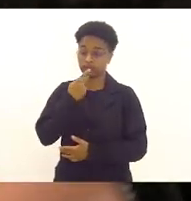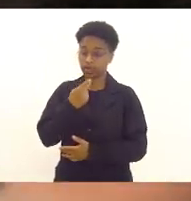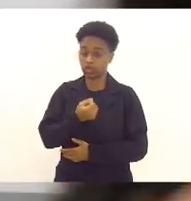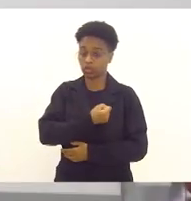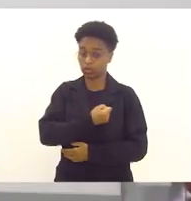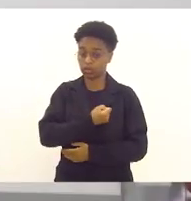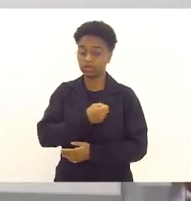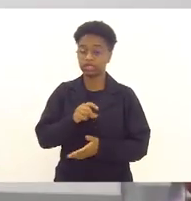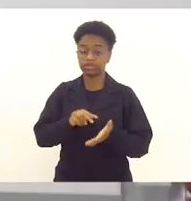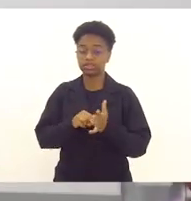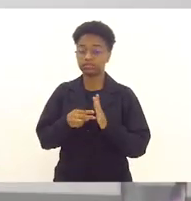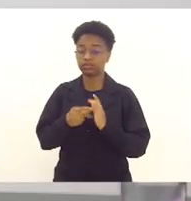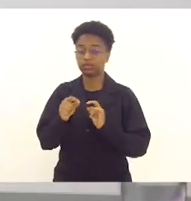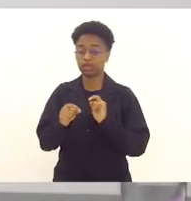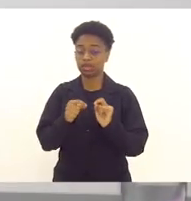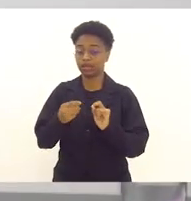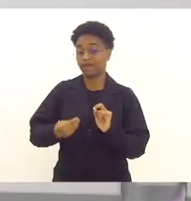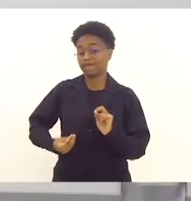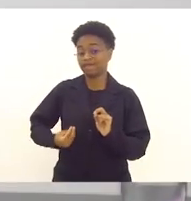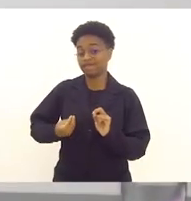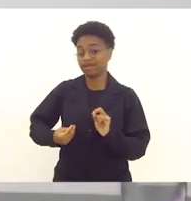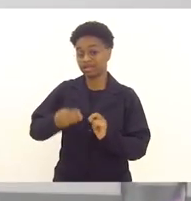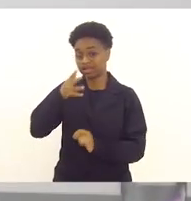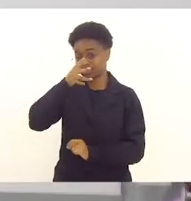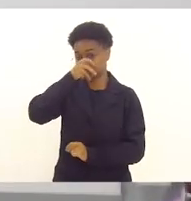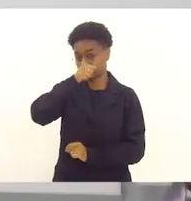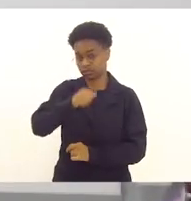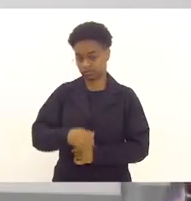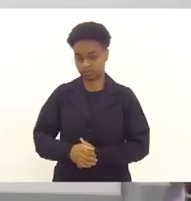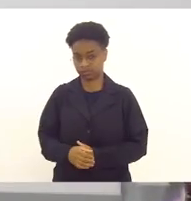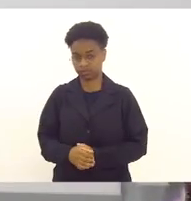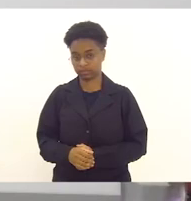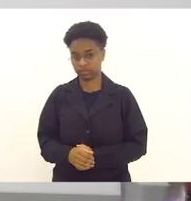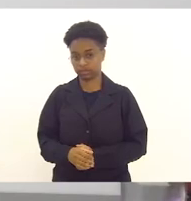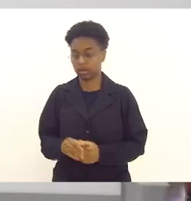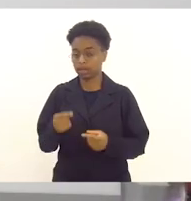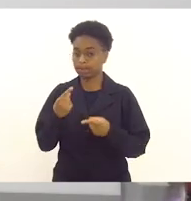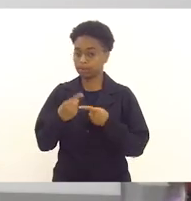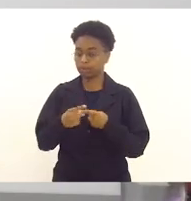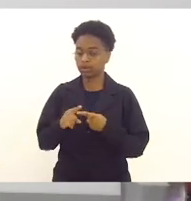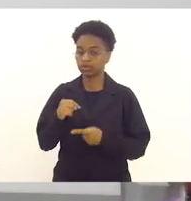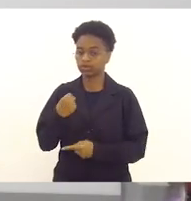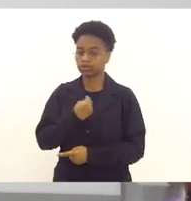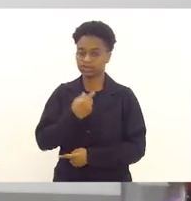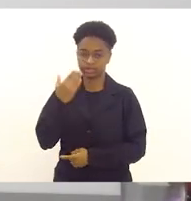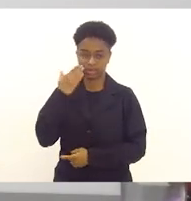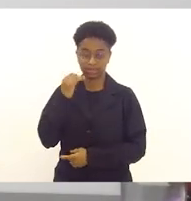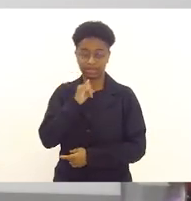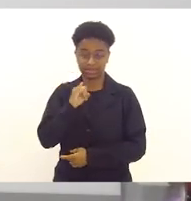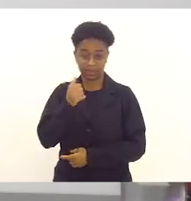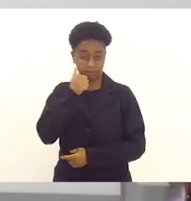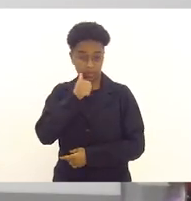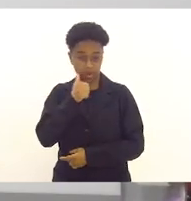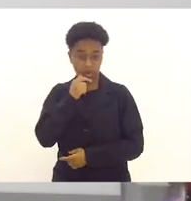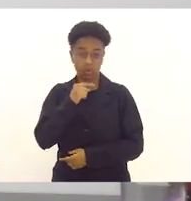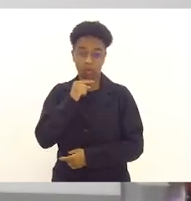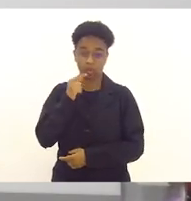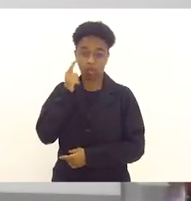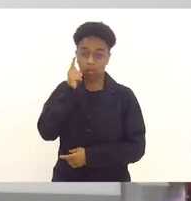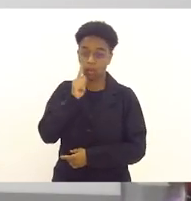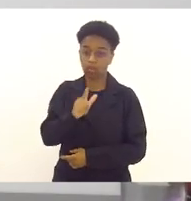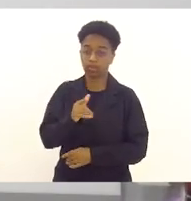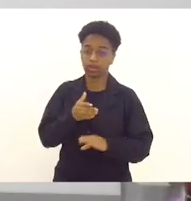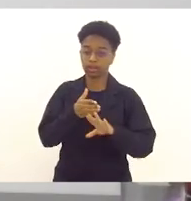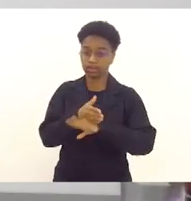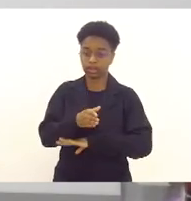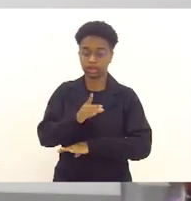a gente fala de números de vidas que foram salvas porque a gente sabe que quando a mulher consegue acessar a